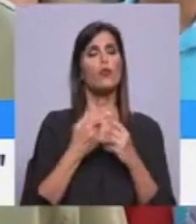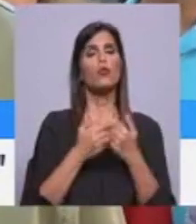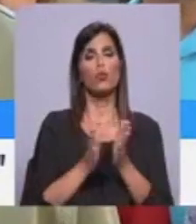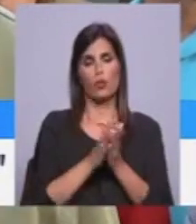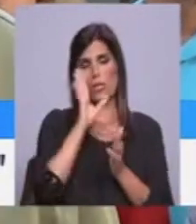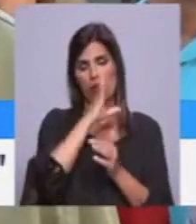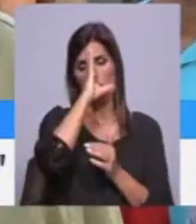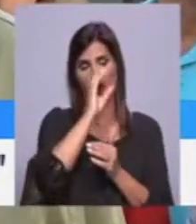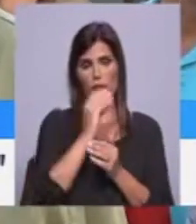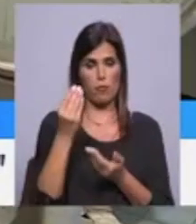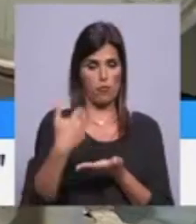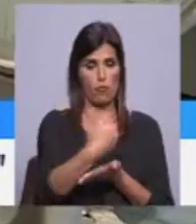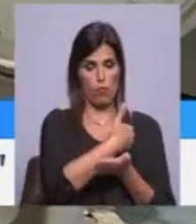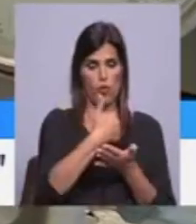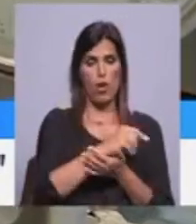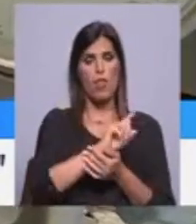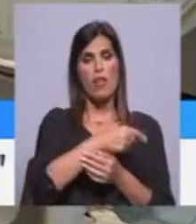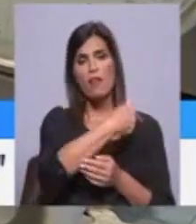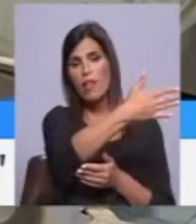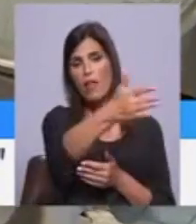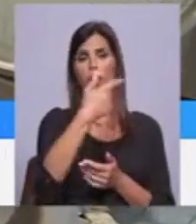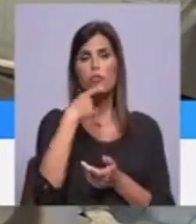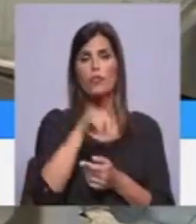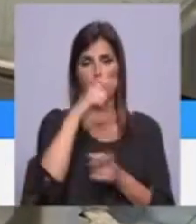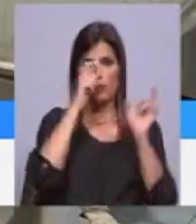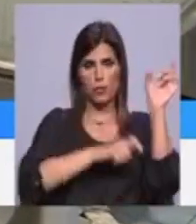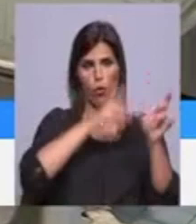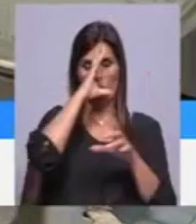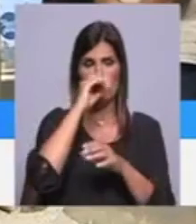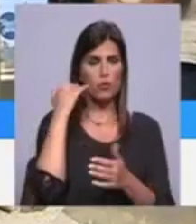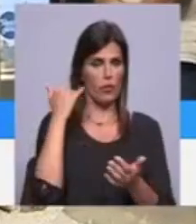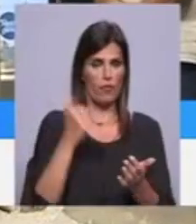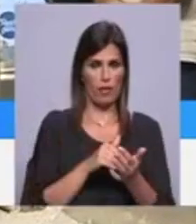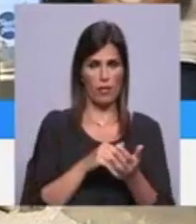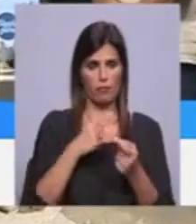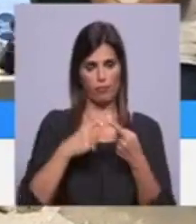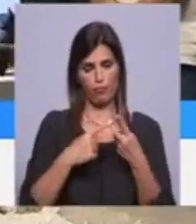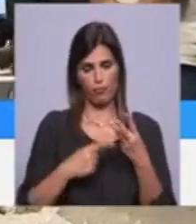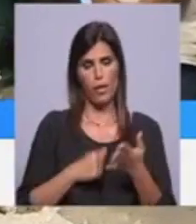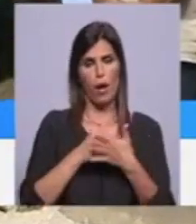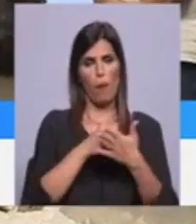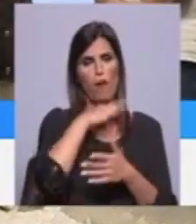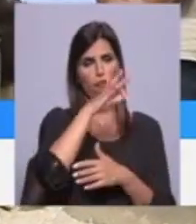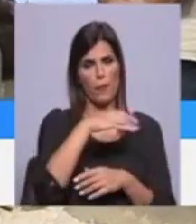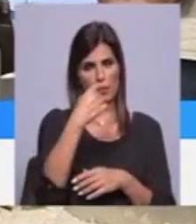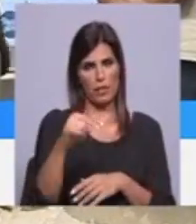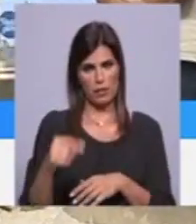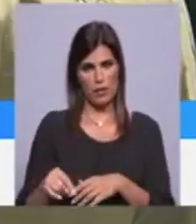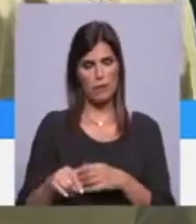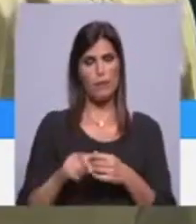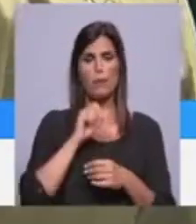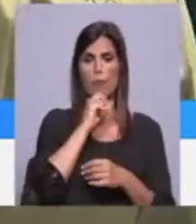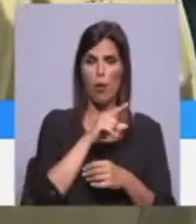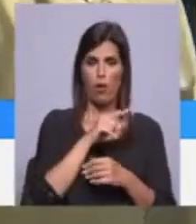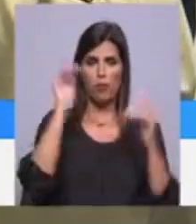tem receitas inesperadas, deve devolvê-las às pessoas. O Governo apresenta na segunda-feira um conjunto de medidas de apoio às famílias, entre elas poderá